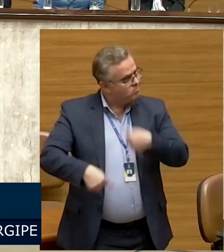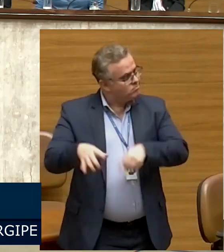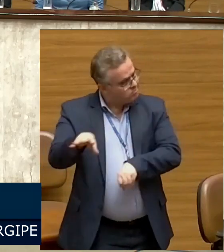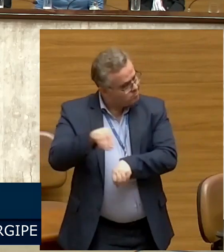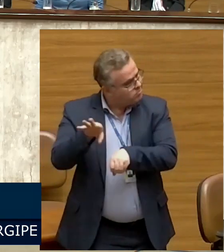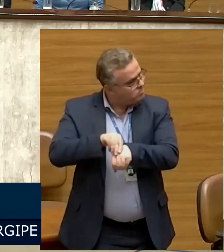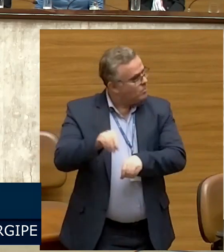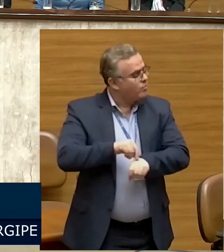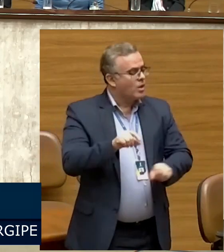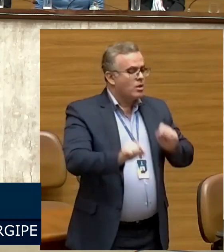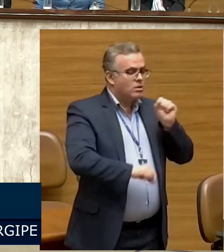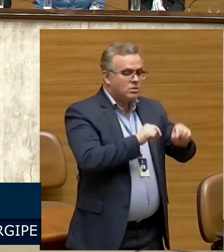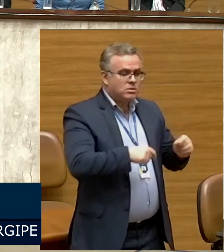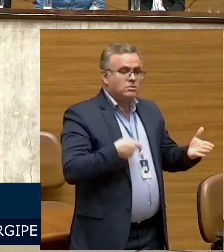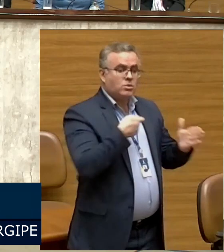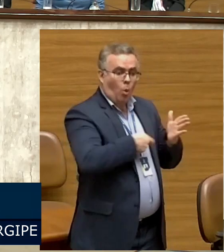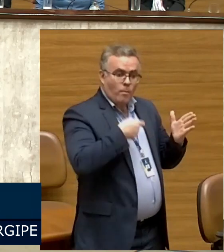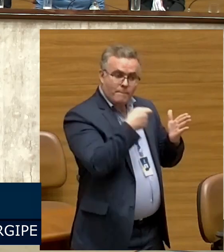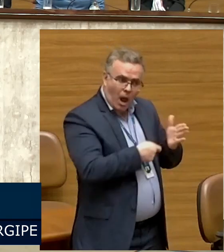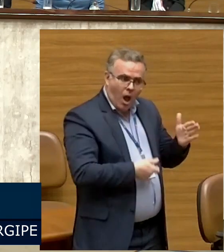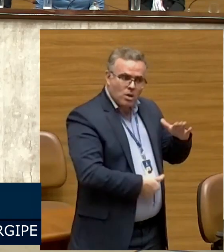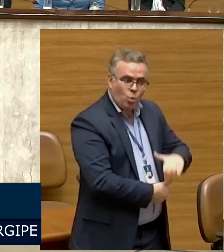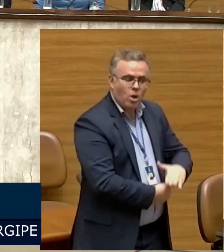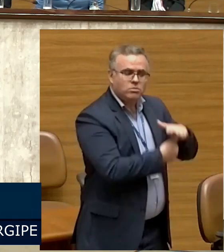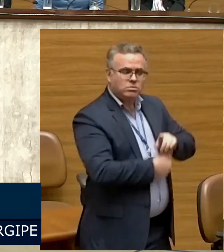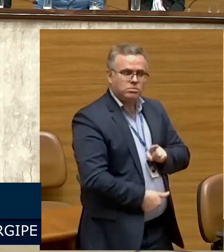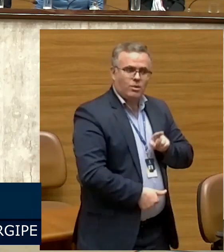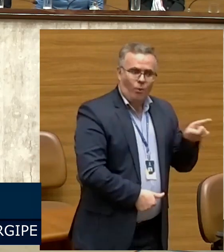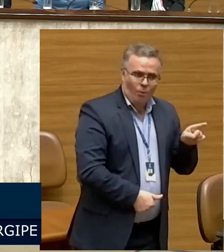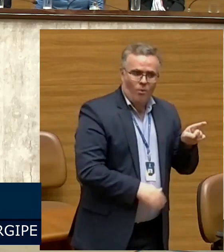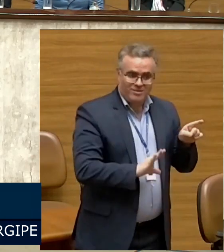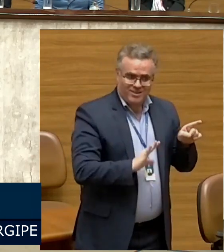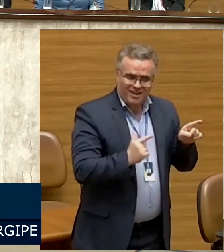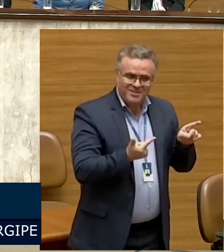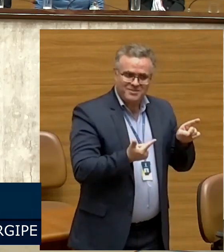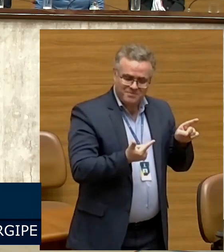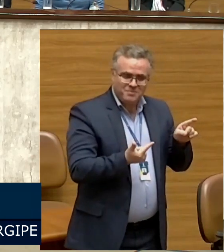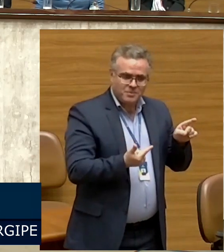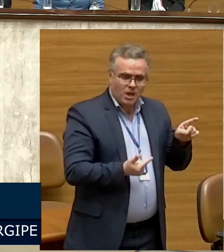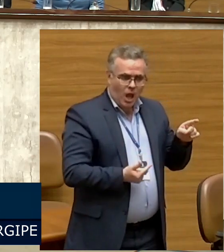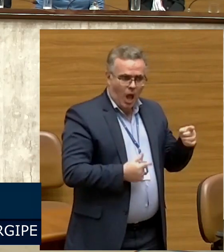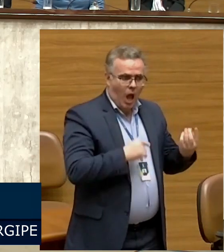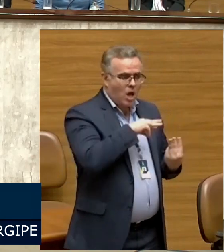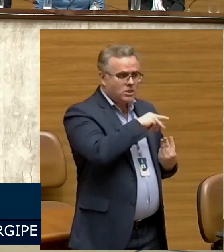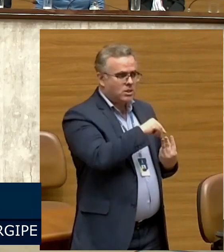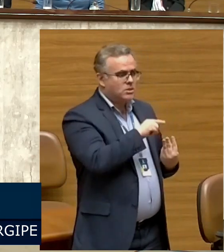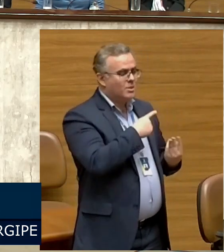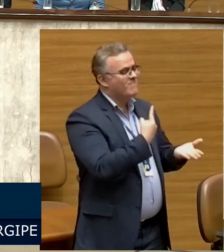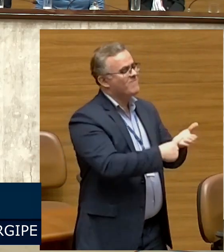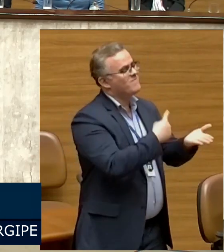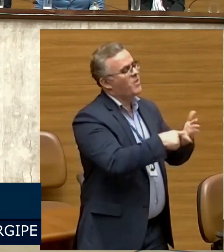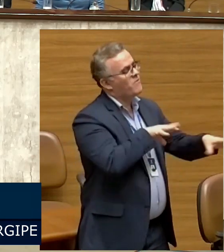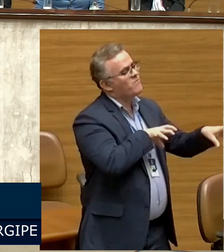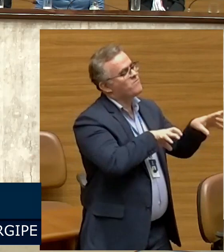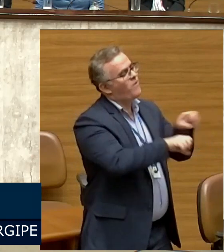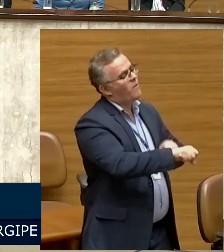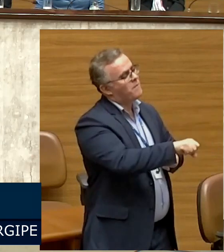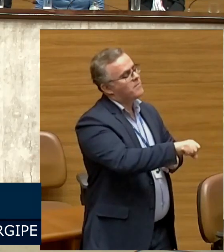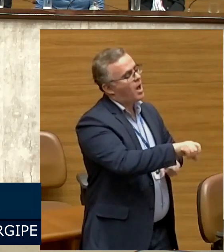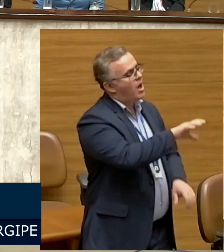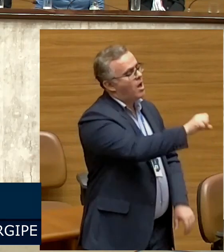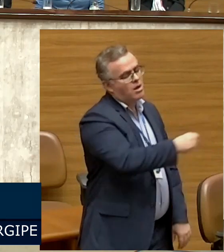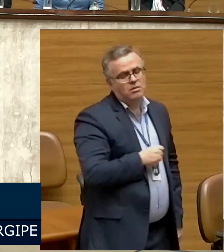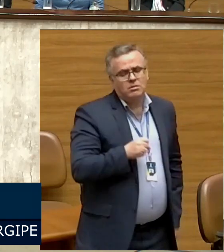também cobrar do reitor, porque a gente precisa. A universidade não pode só formar e também não